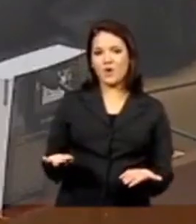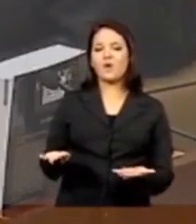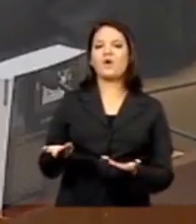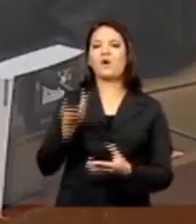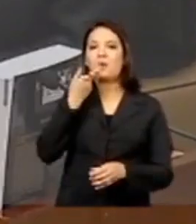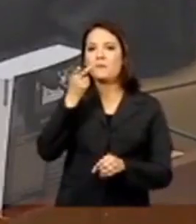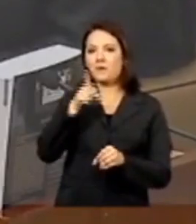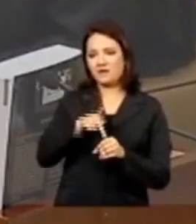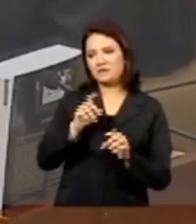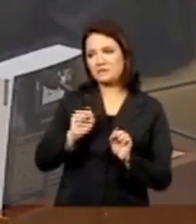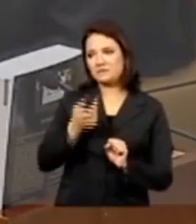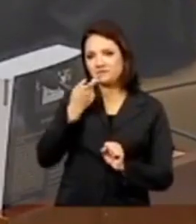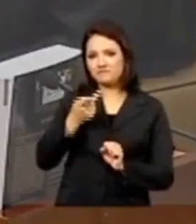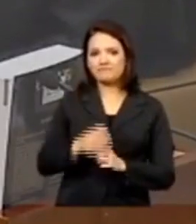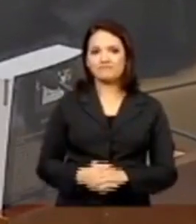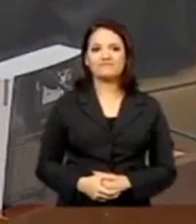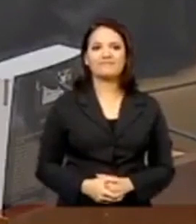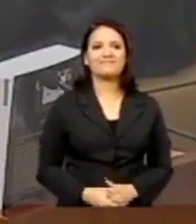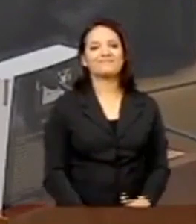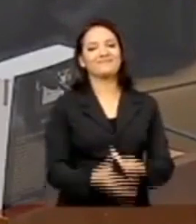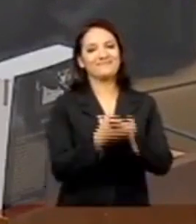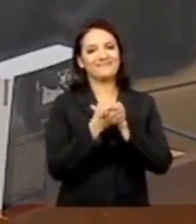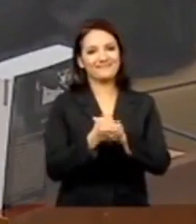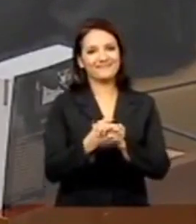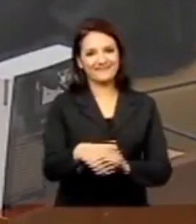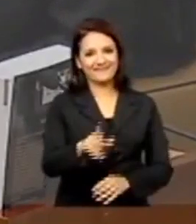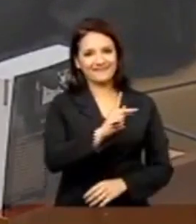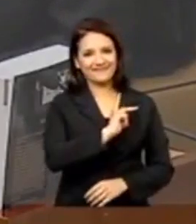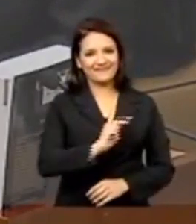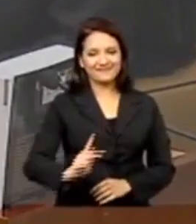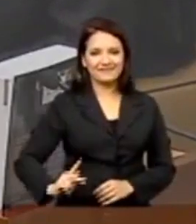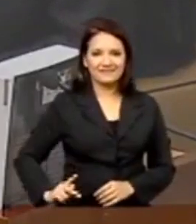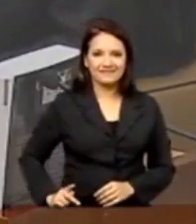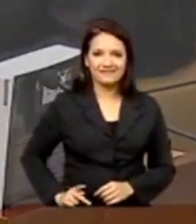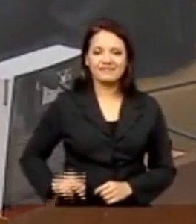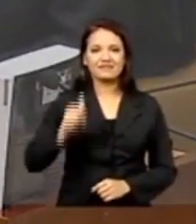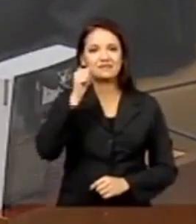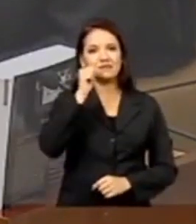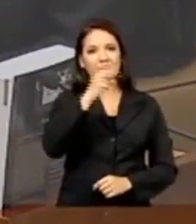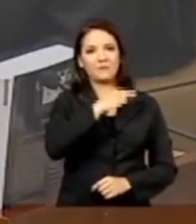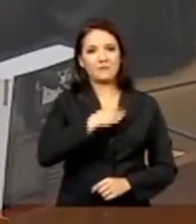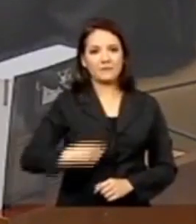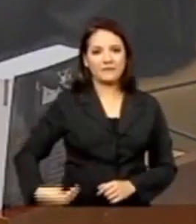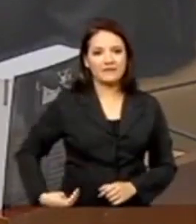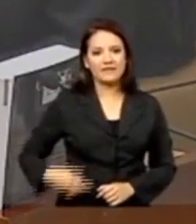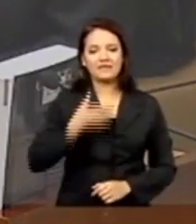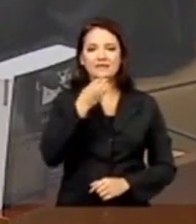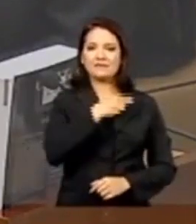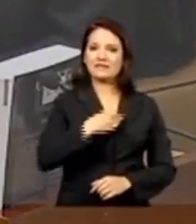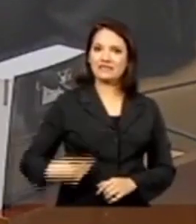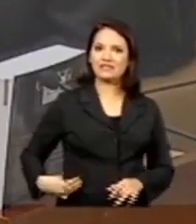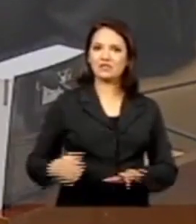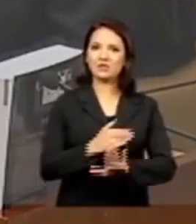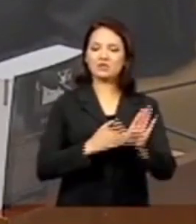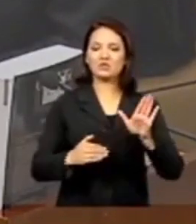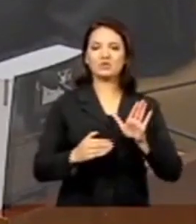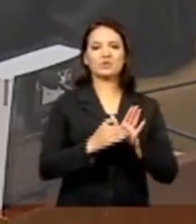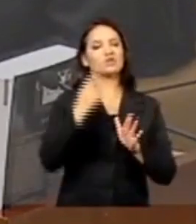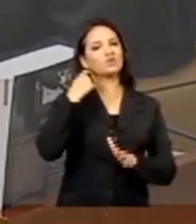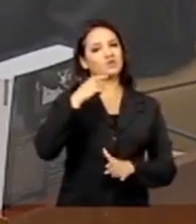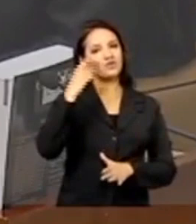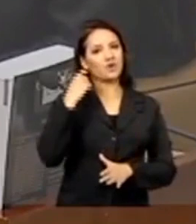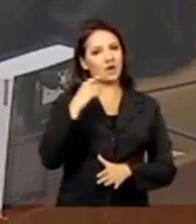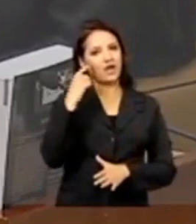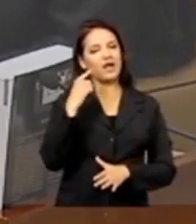Senhor presidente, senhoras ministras, senhores ministros, senhoras e senhores advogados públicos e